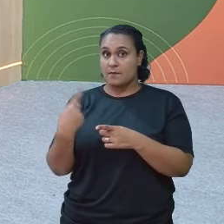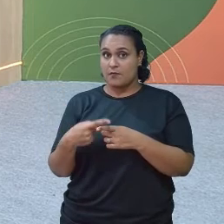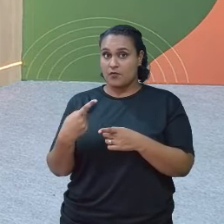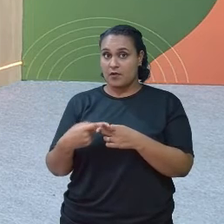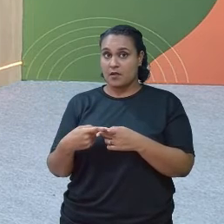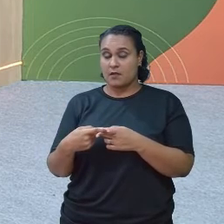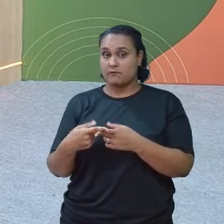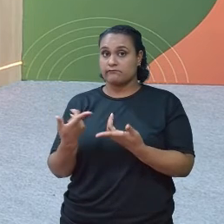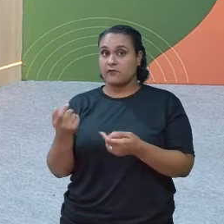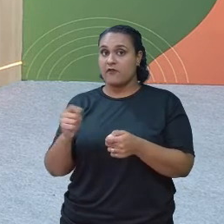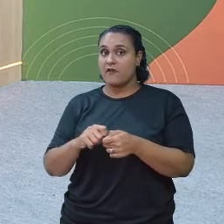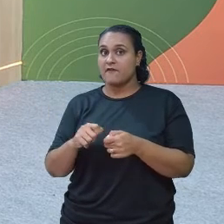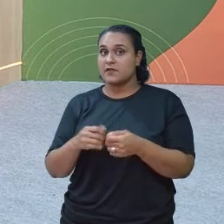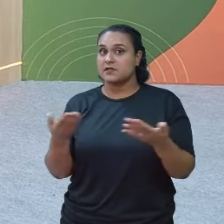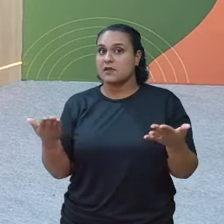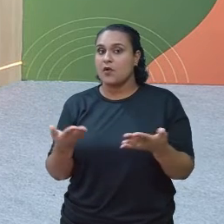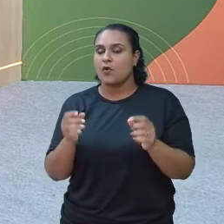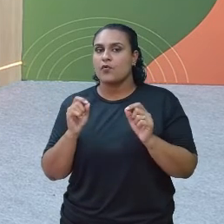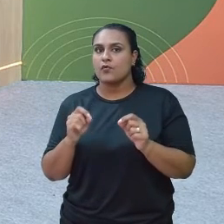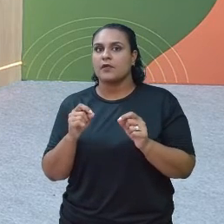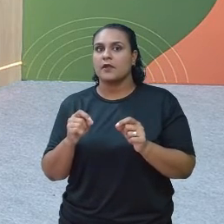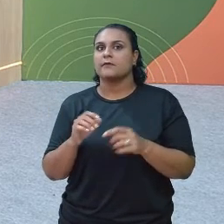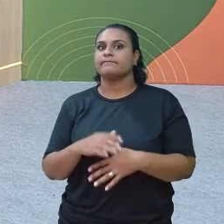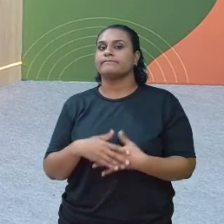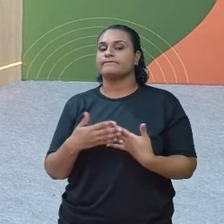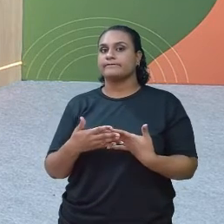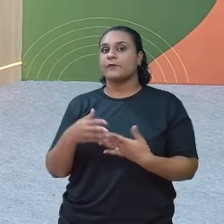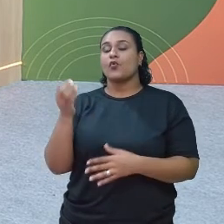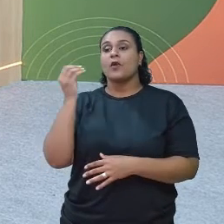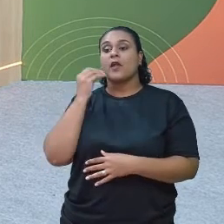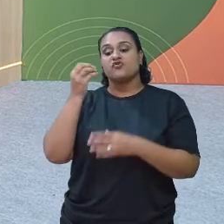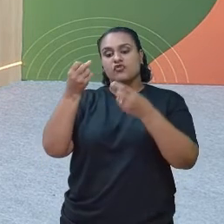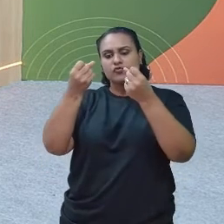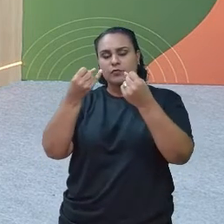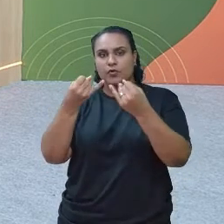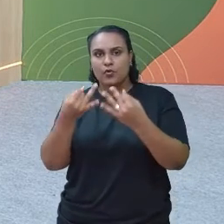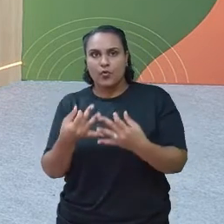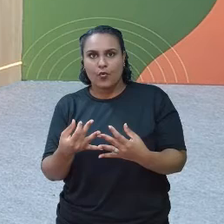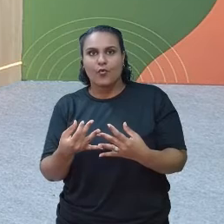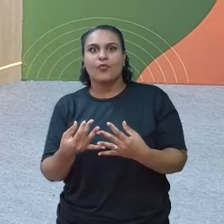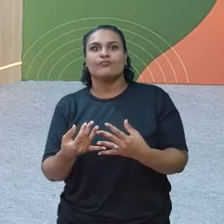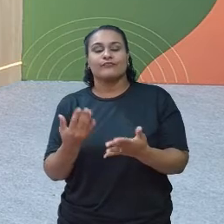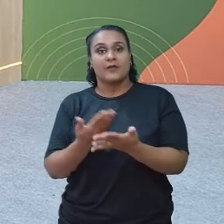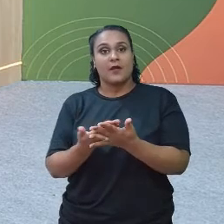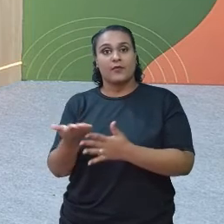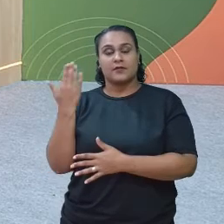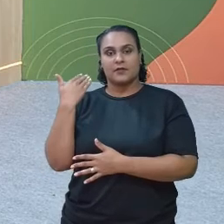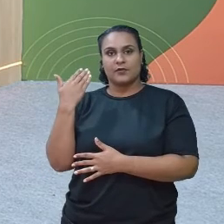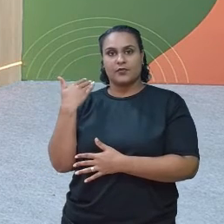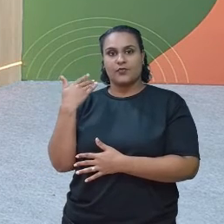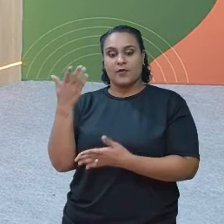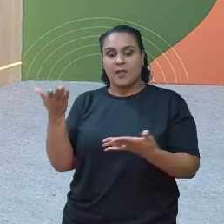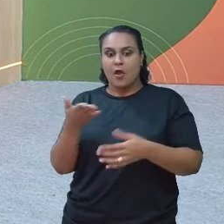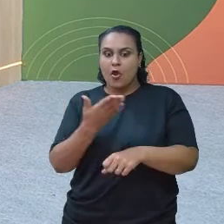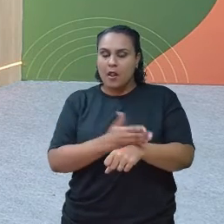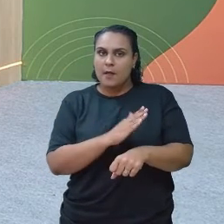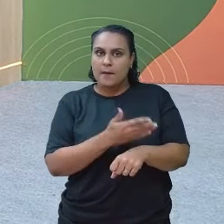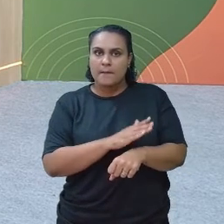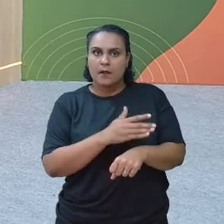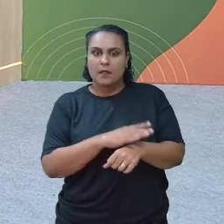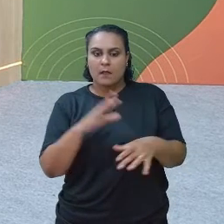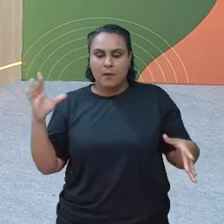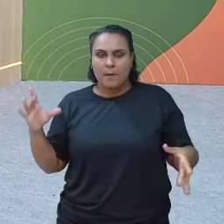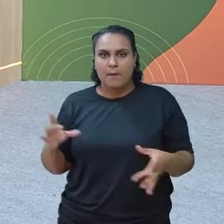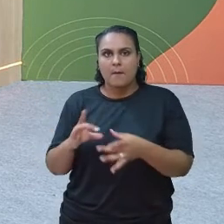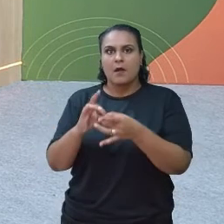fazer agora é juntar o que a gente já descreveu na aula anterior com o que a gente pretende fazer de agora em diante e o